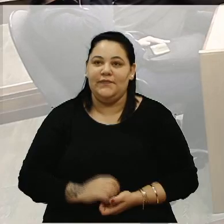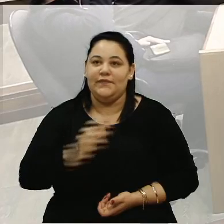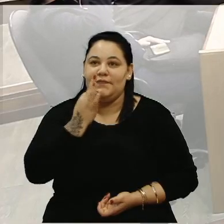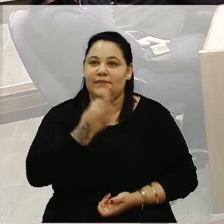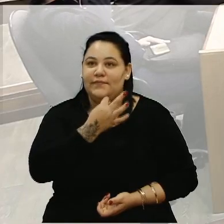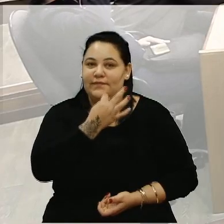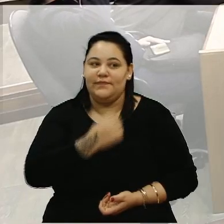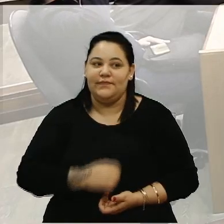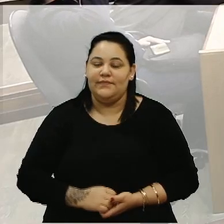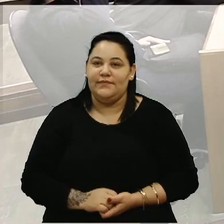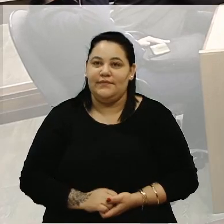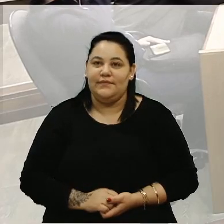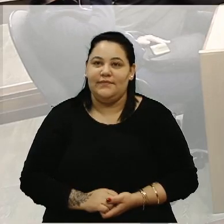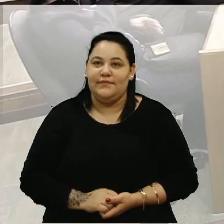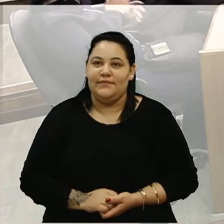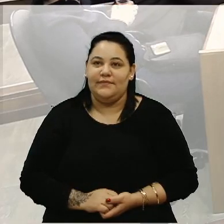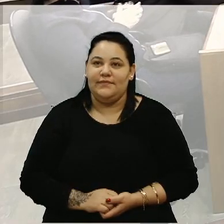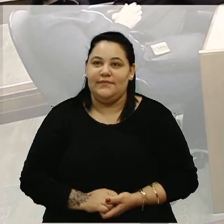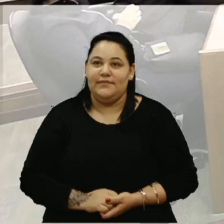Cuidado.